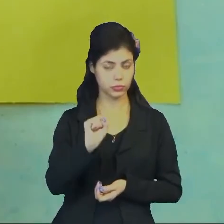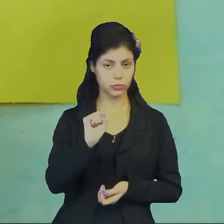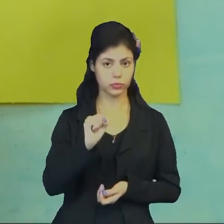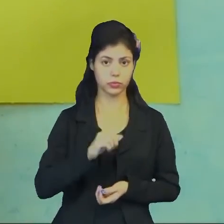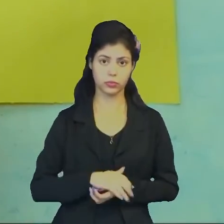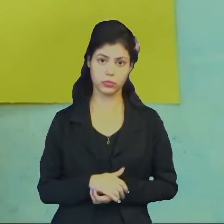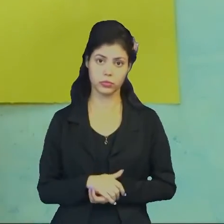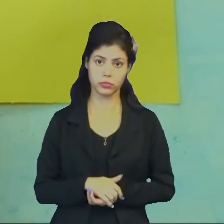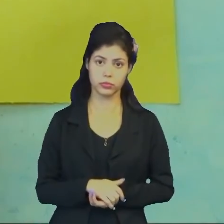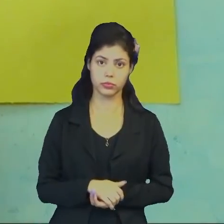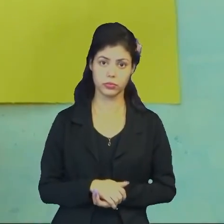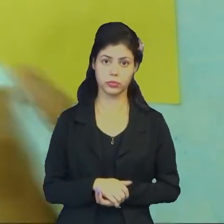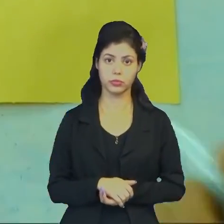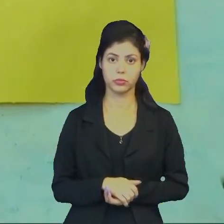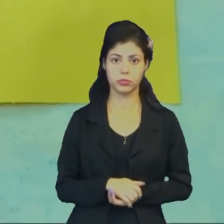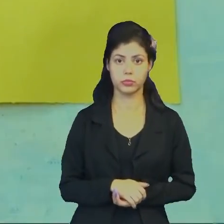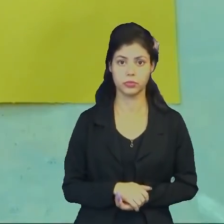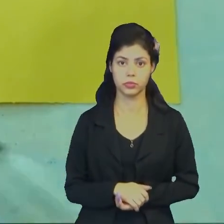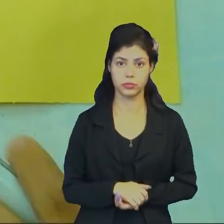S só,